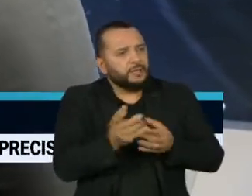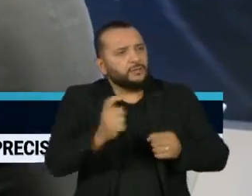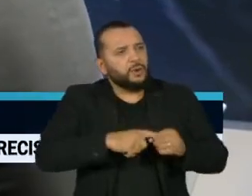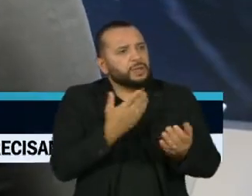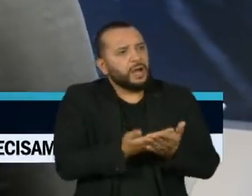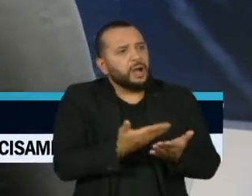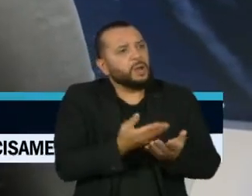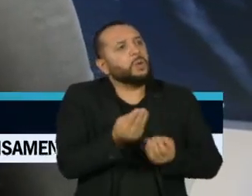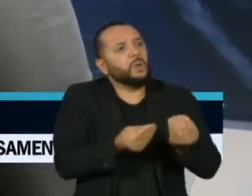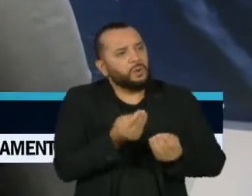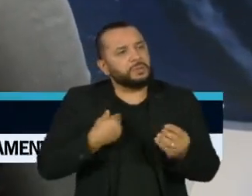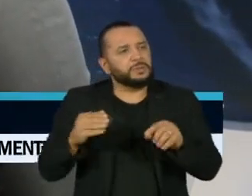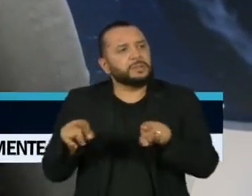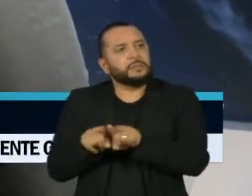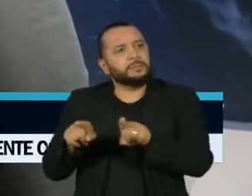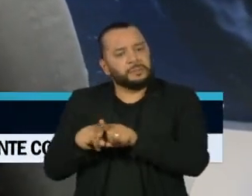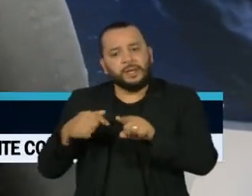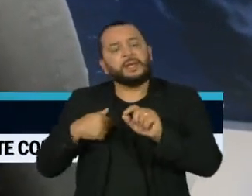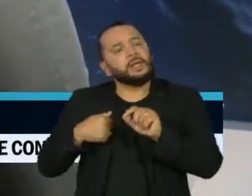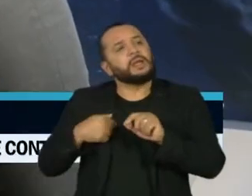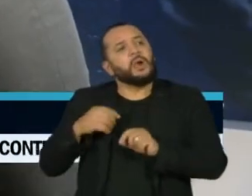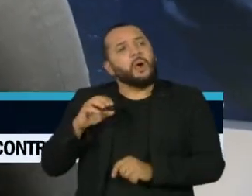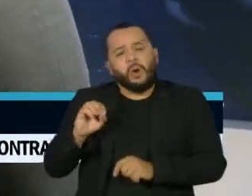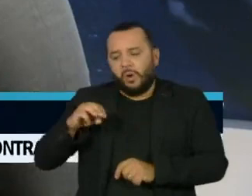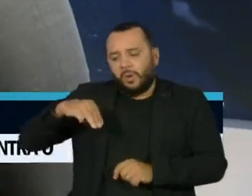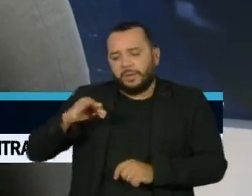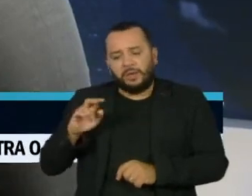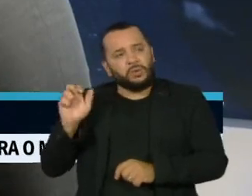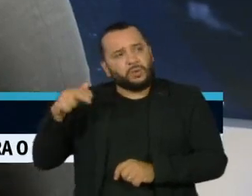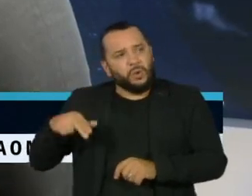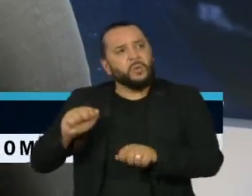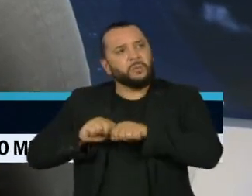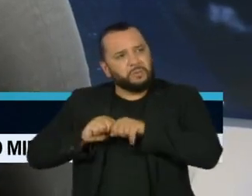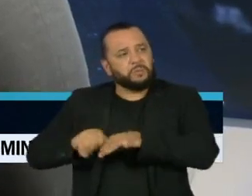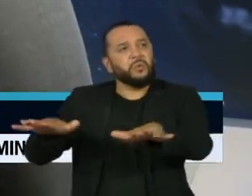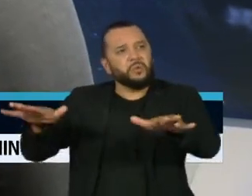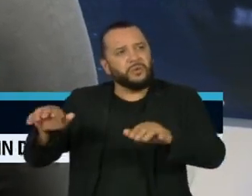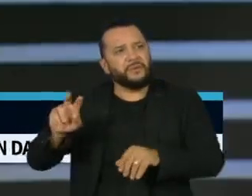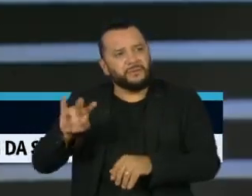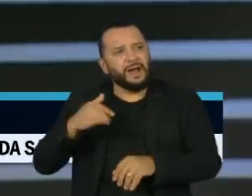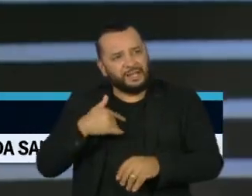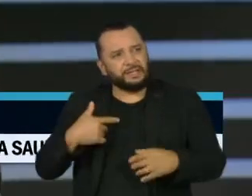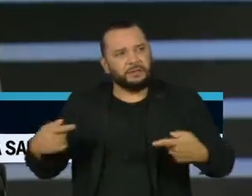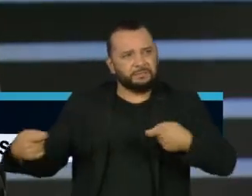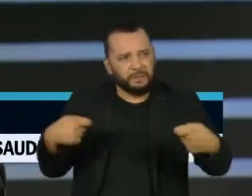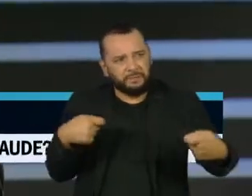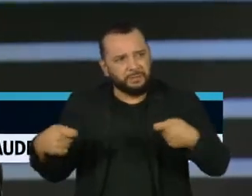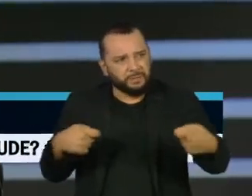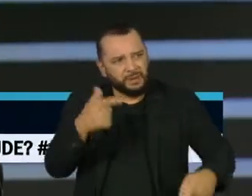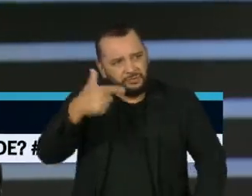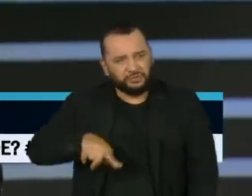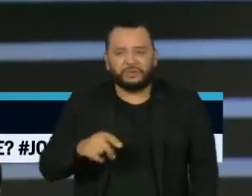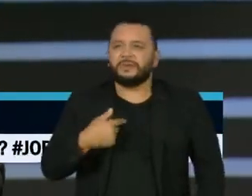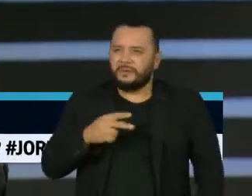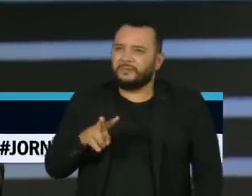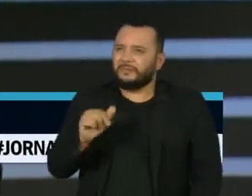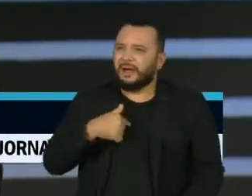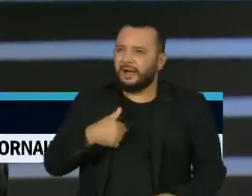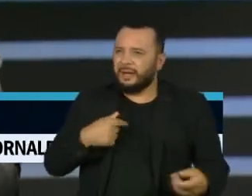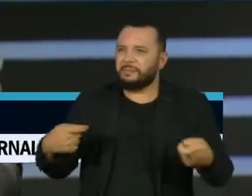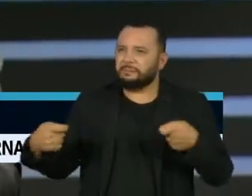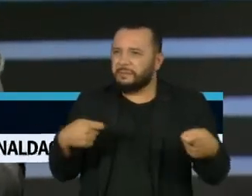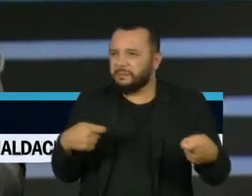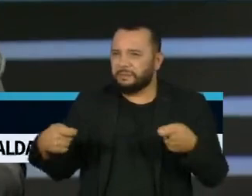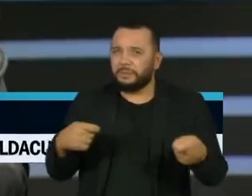avanço da o micro no Brasil vai ser de novo uma queda de braço se abre ou não as escolas no país tem com certeza uma queda de braço é